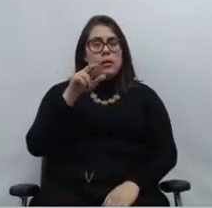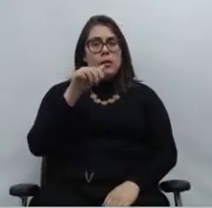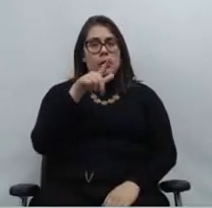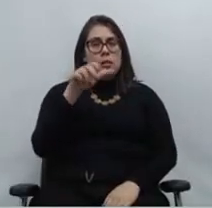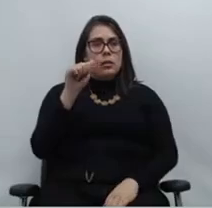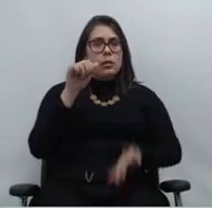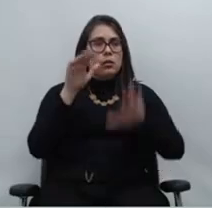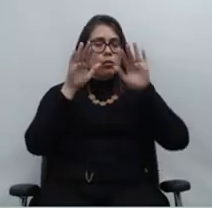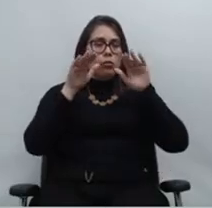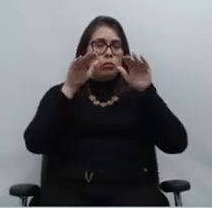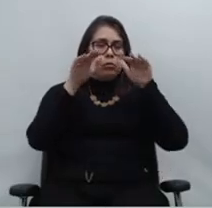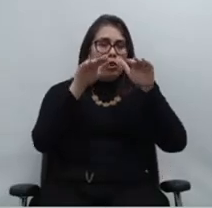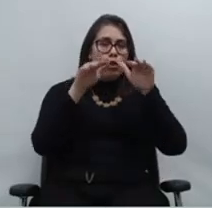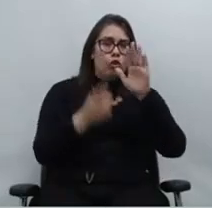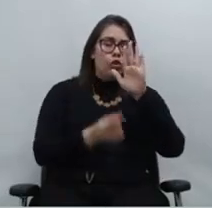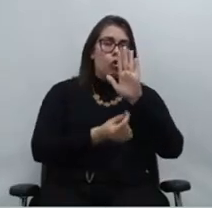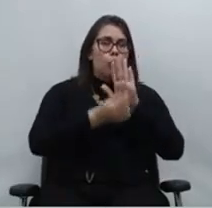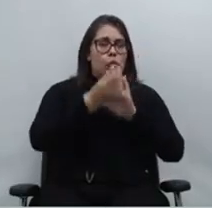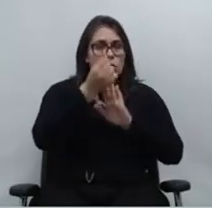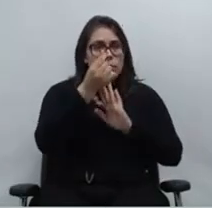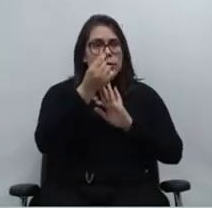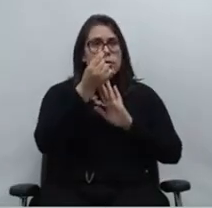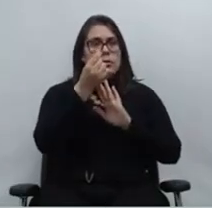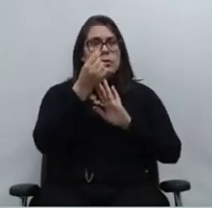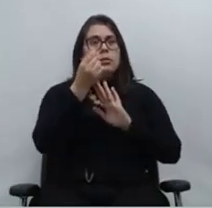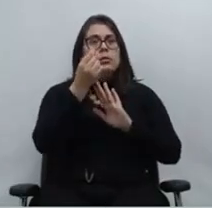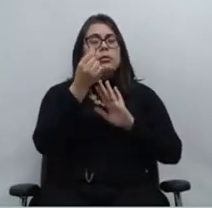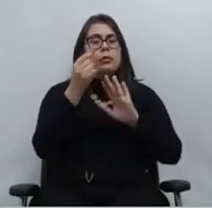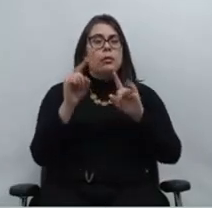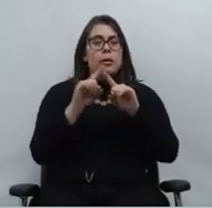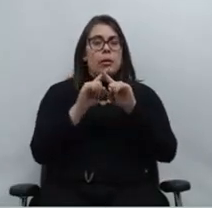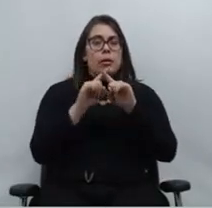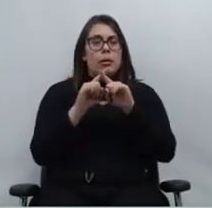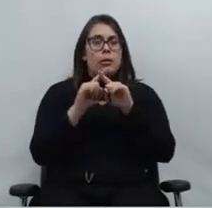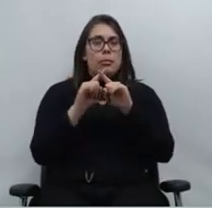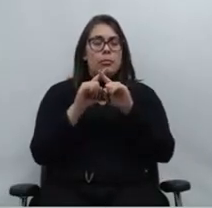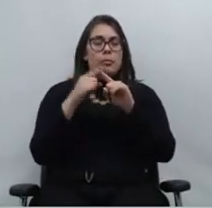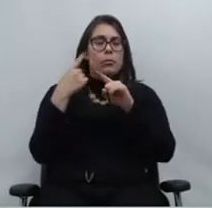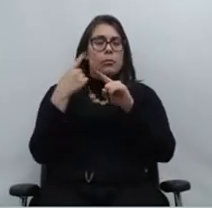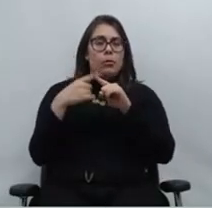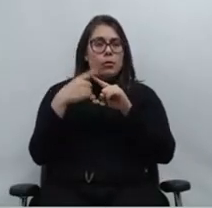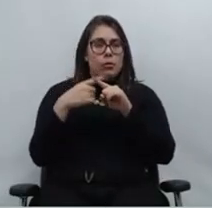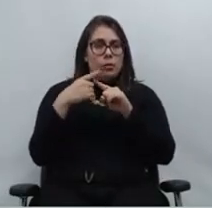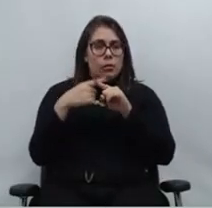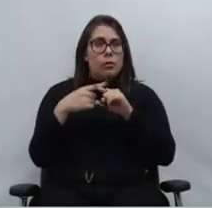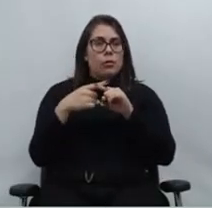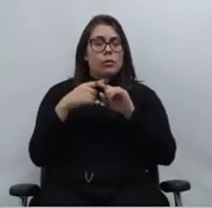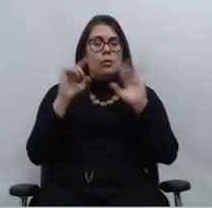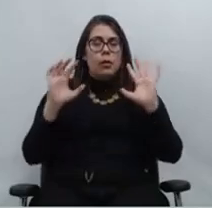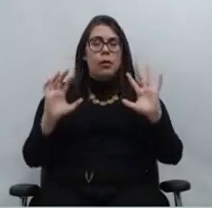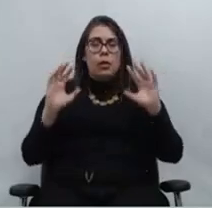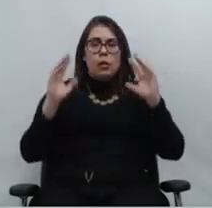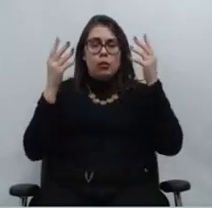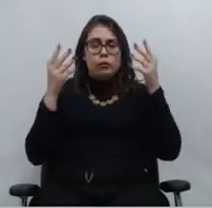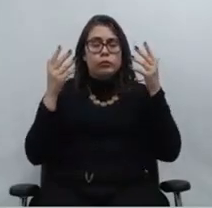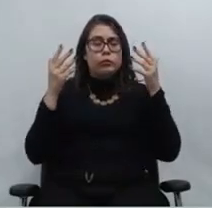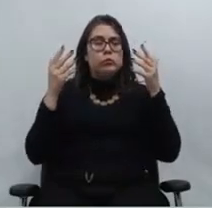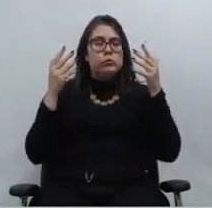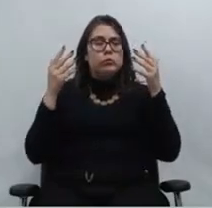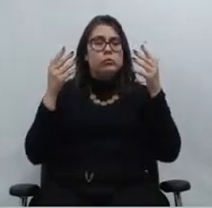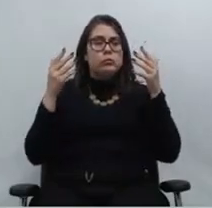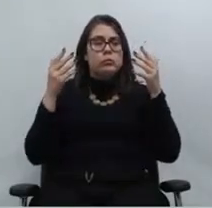orçamento na pauta, ou, claro, eventuais afastamentos, coisas mais singelas, porque geralmente nas inaugurações são